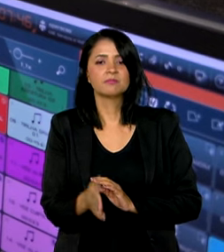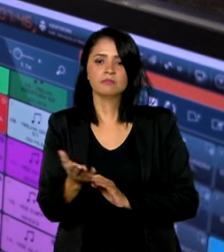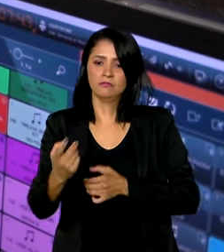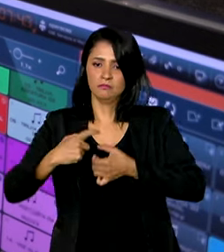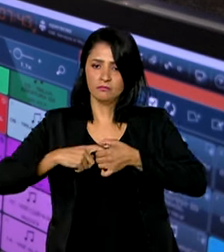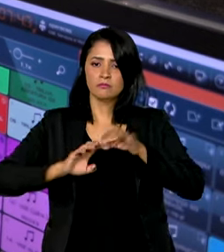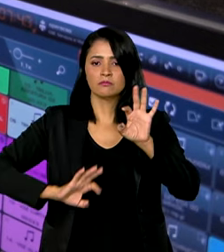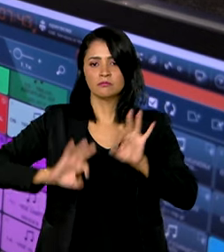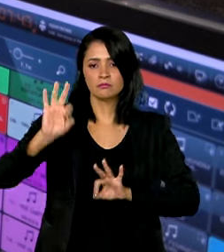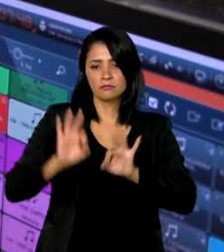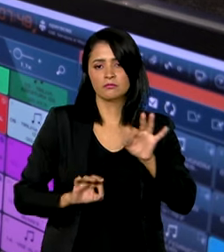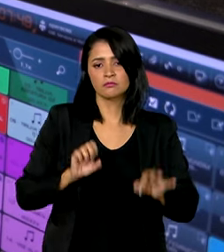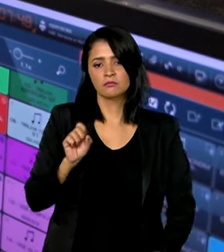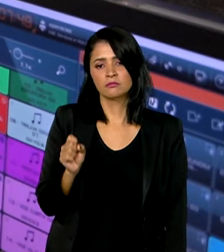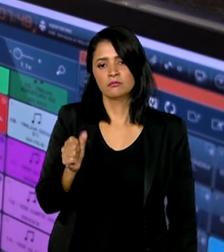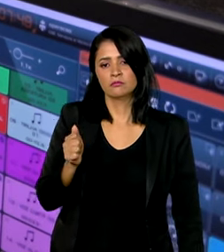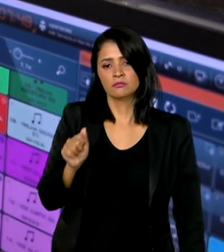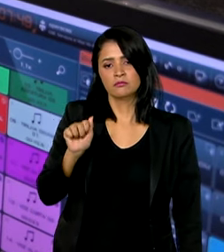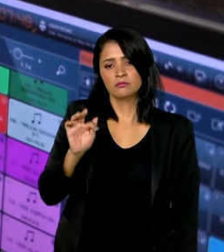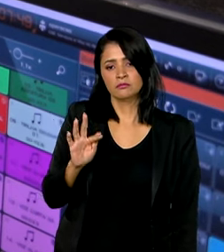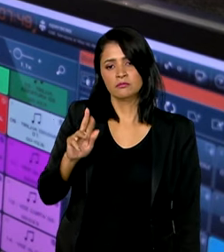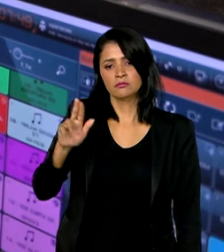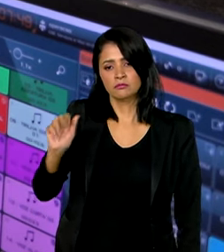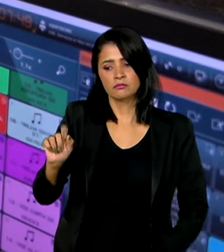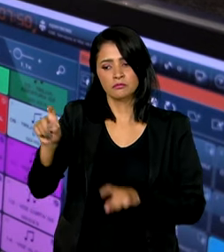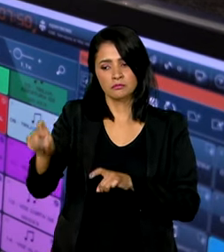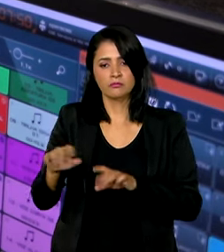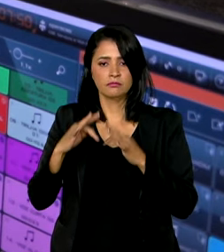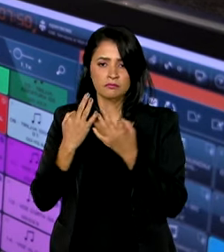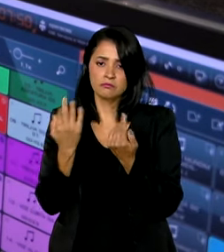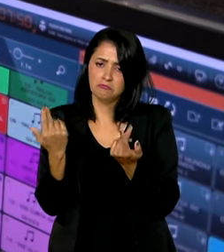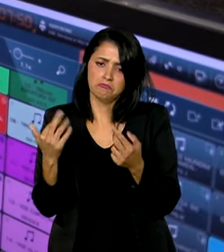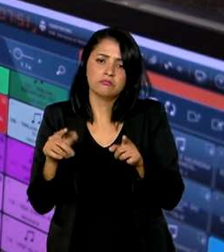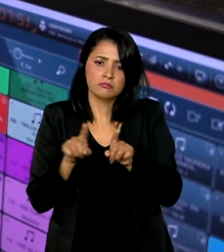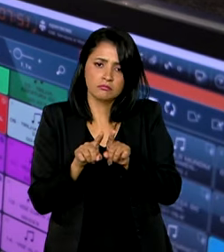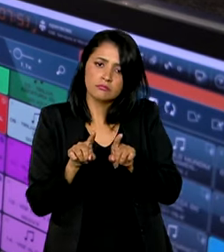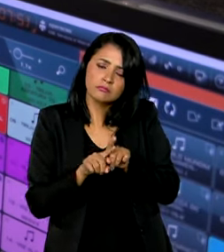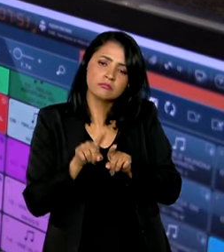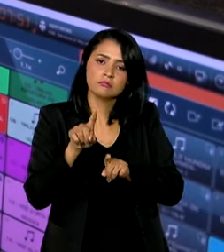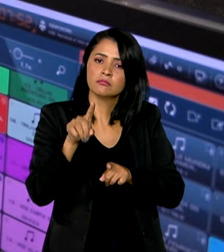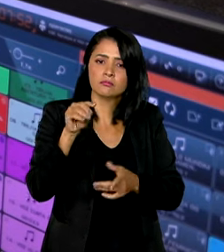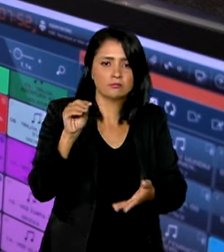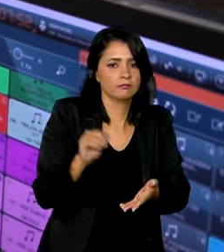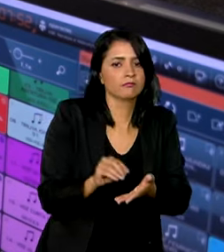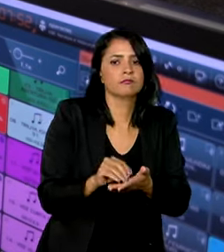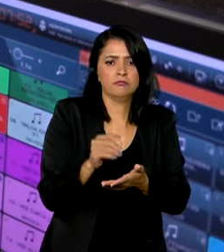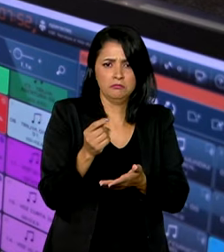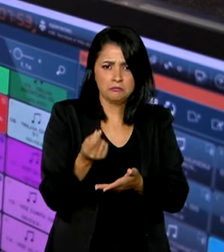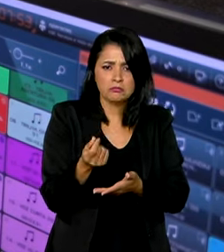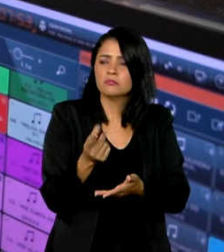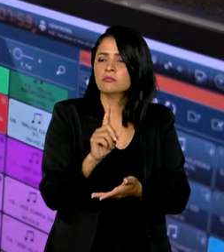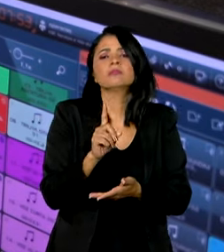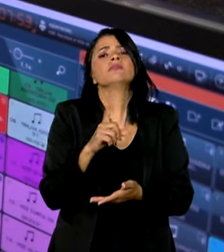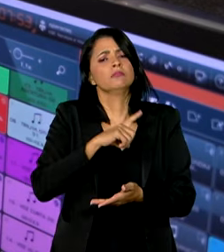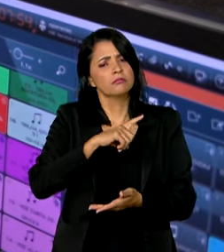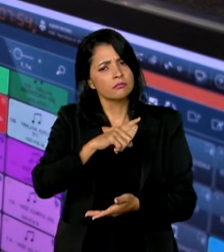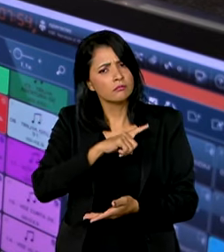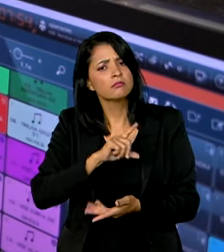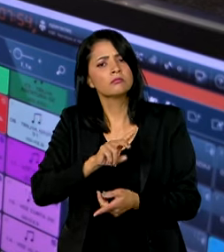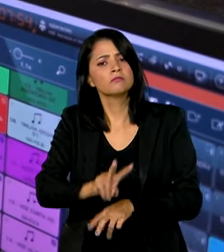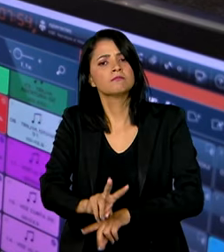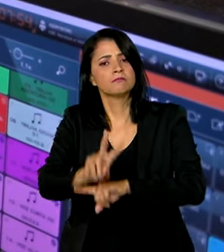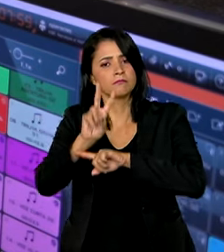safra plano safra da Agricultura Familiar da mesma forma eh Não faltará recurso através dos